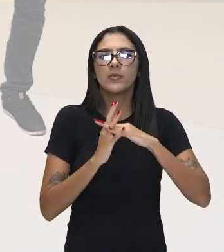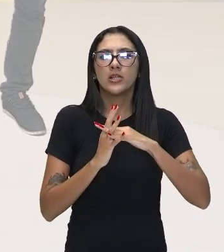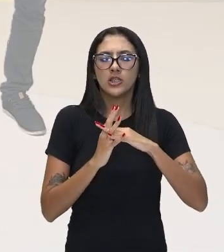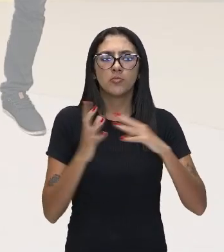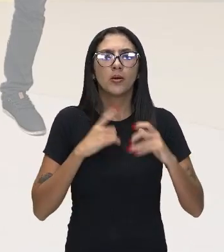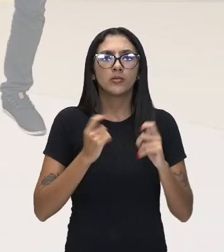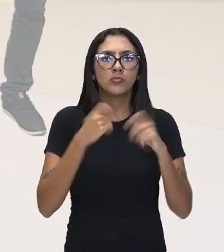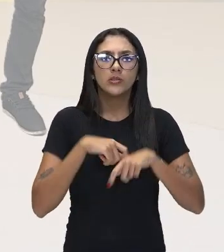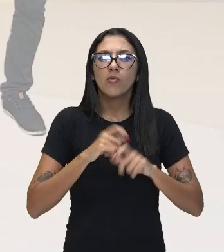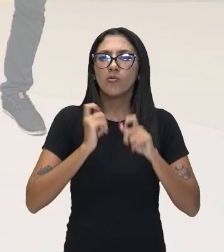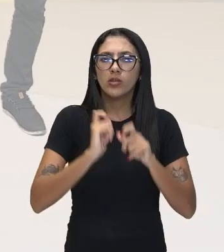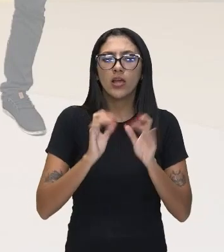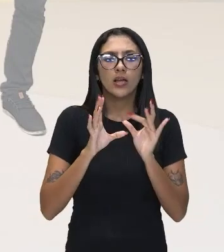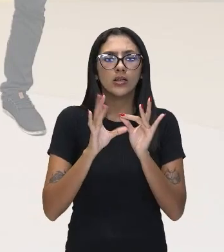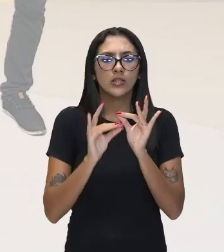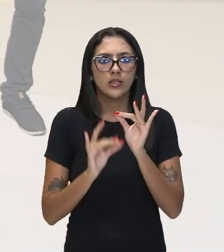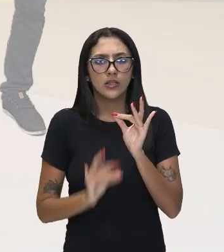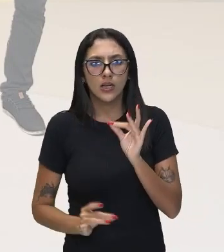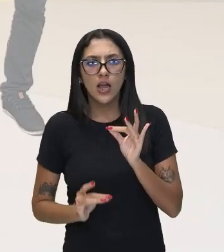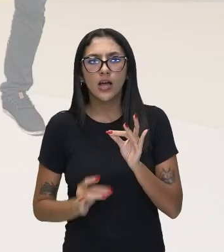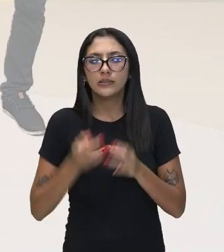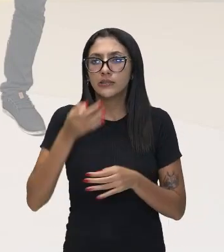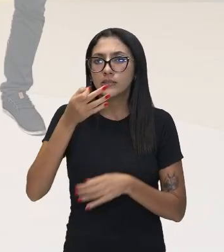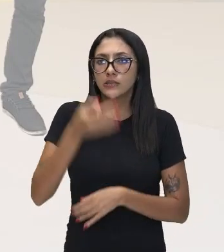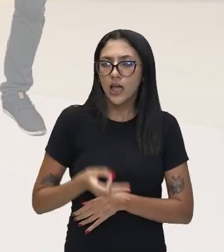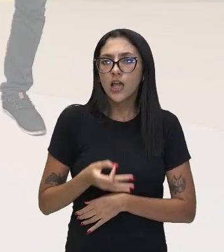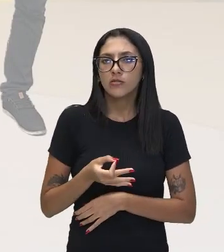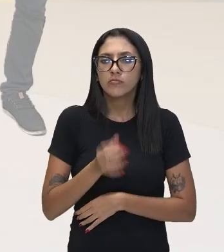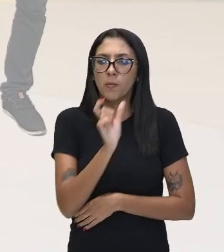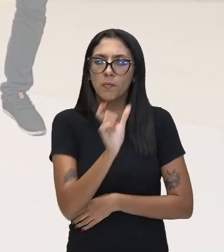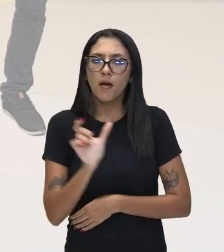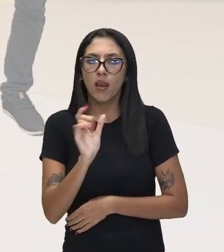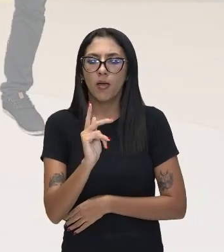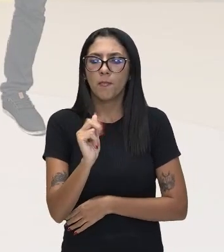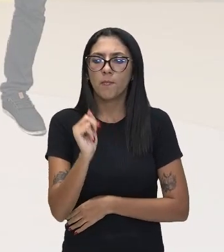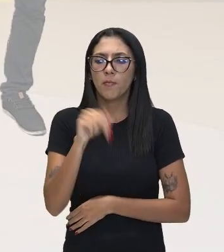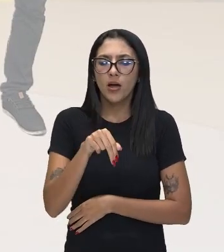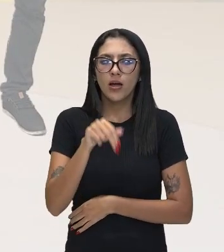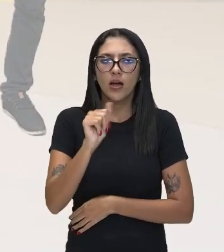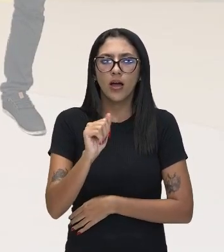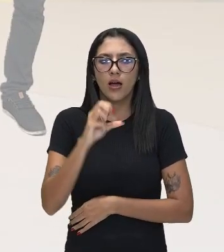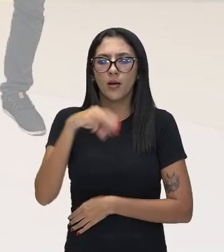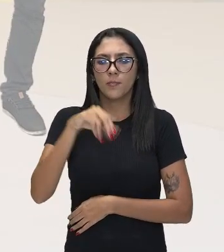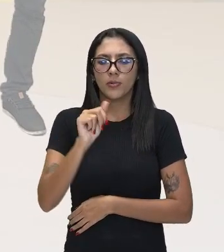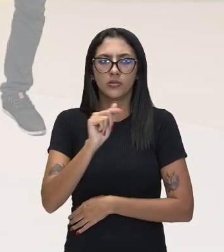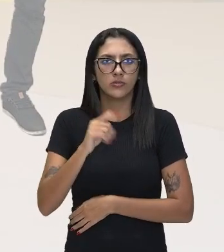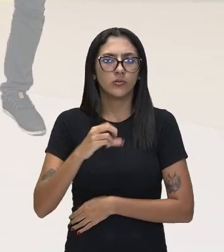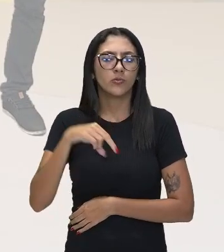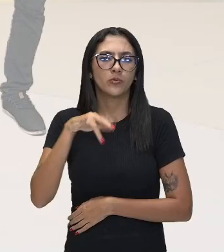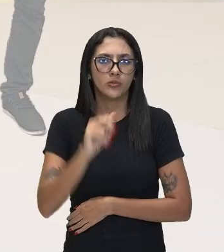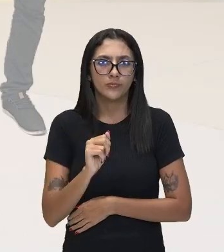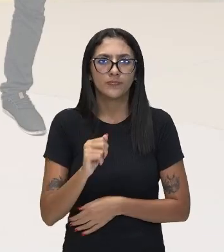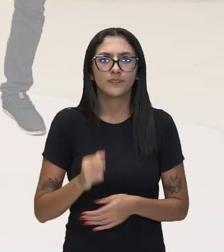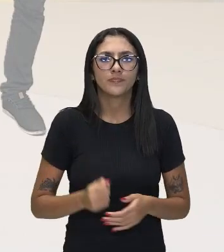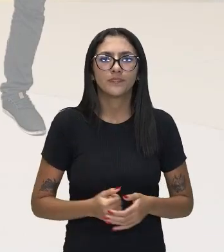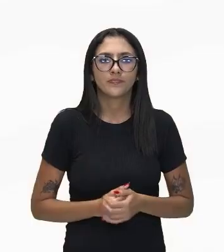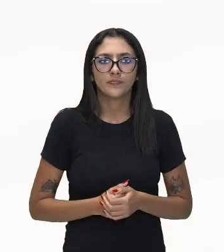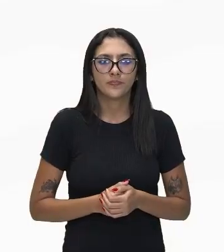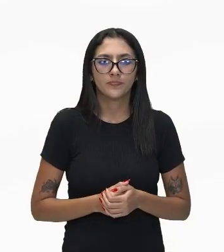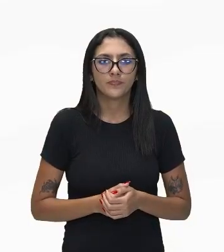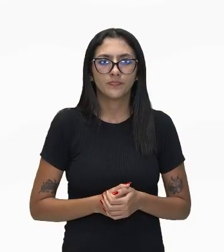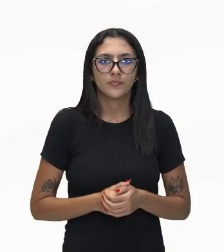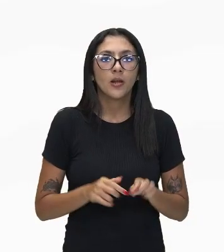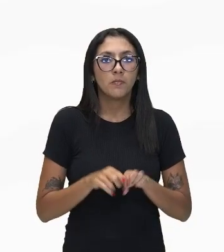definir o que seria essa Pan-Amazônia, professor Eberson. Exatamente, professor. E para tratar sobre esse assunto, a gente tem uma cartelinha